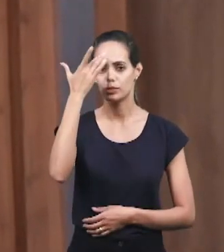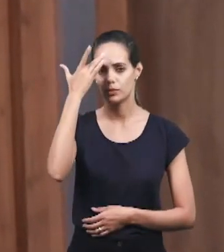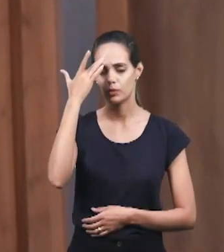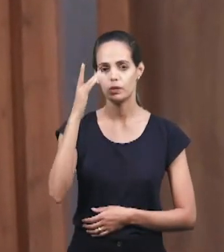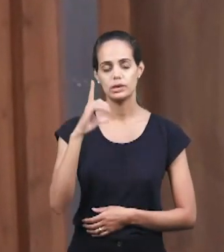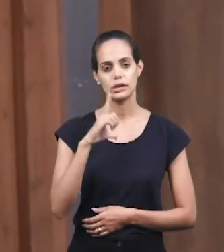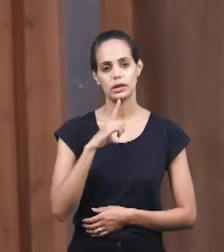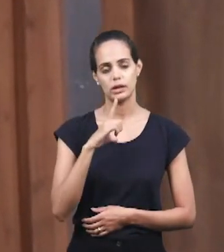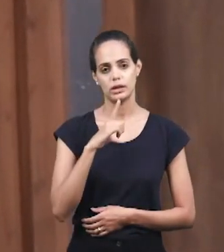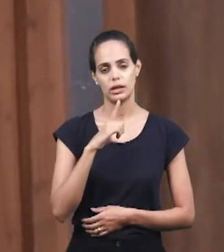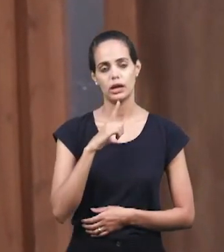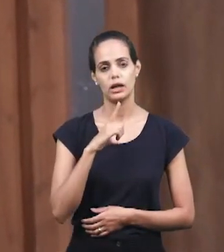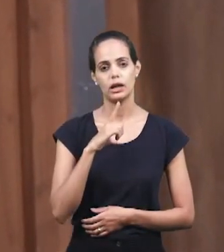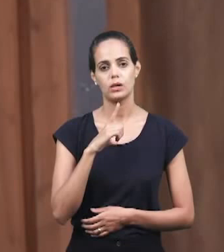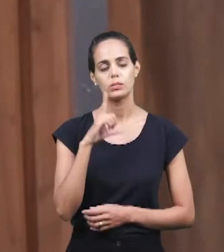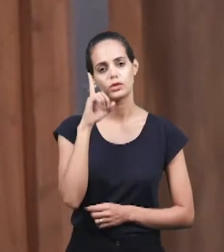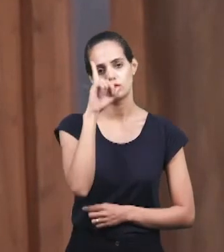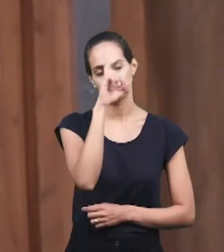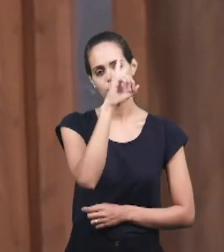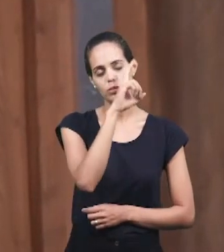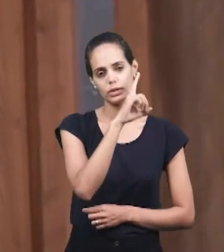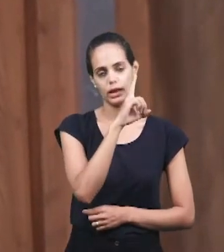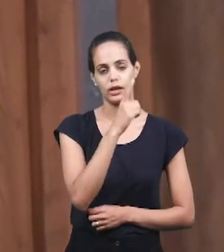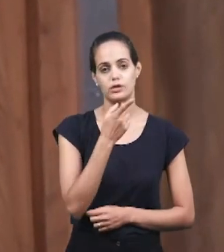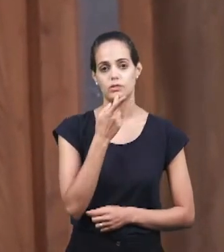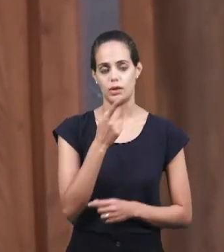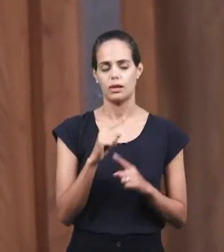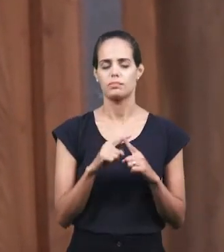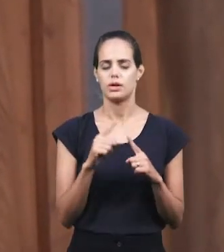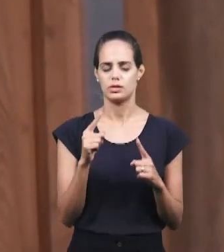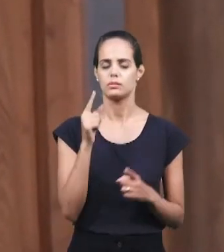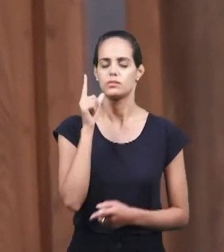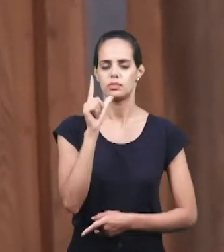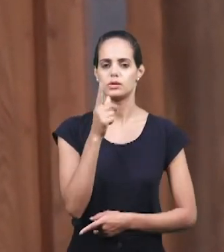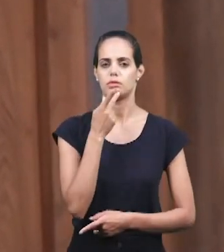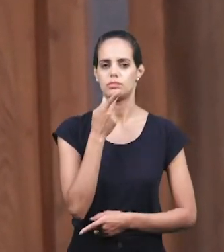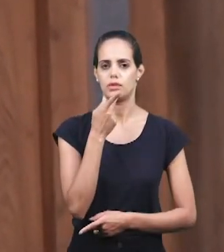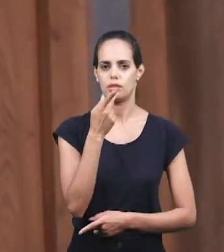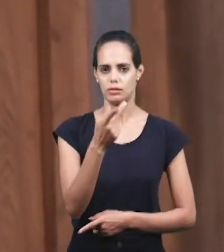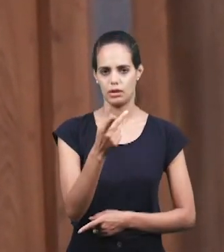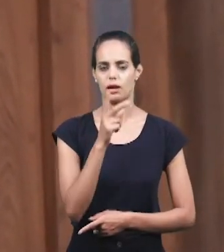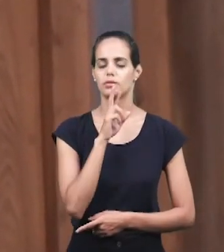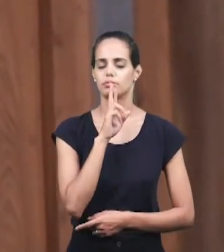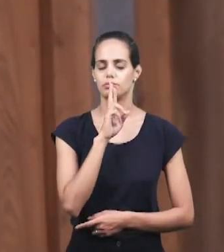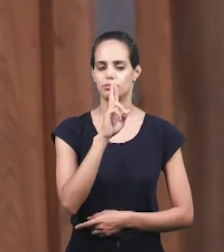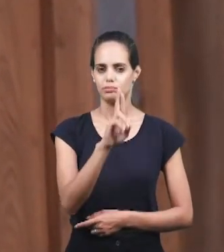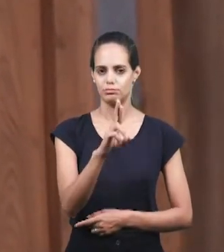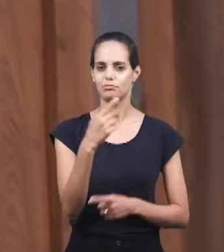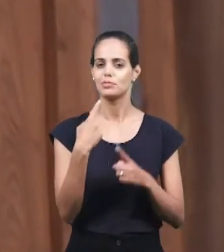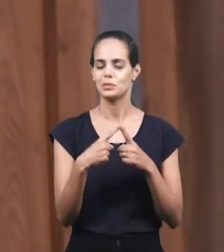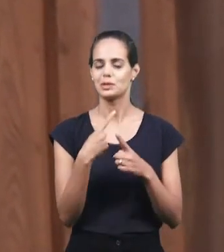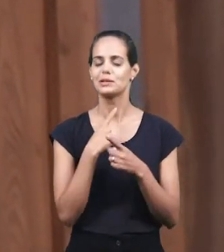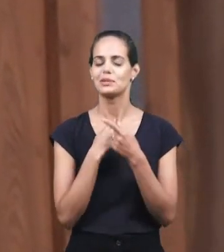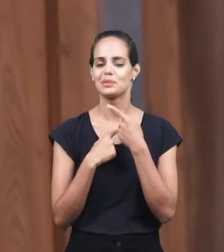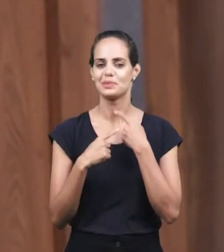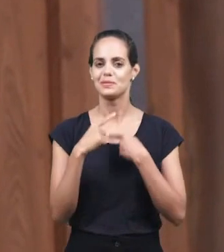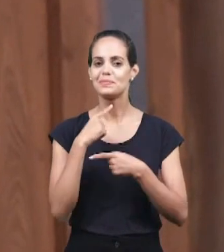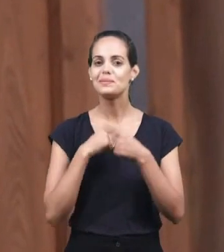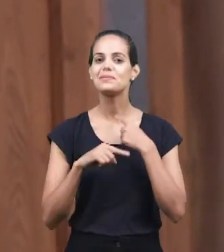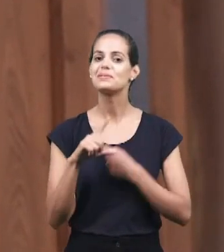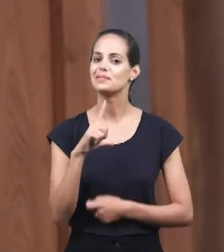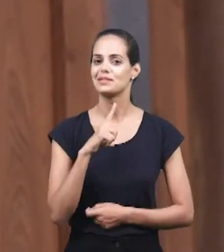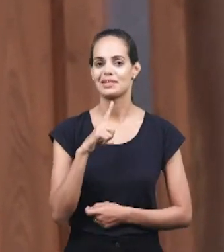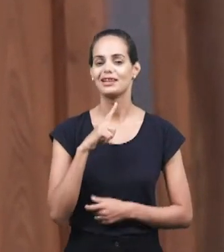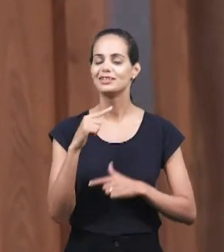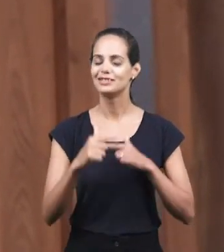que têm alguma dificuldade de expressão, mas ele vai expressar e vai conseguir dar essa resposta, porque ele é muito desejoso